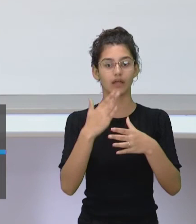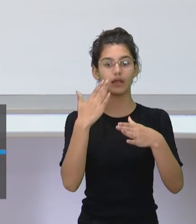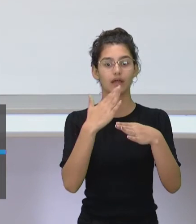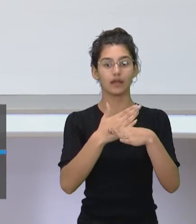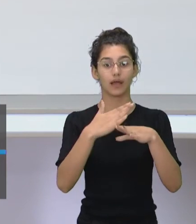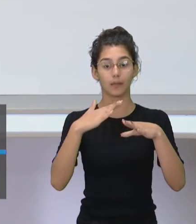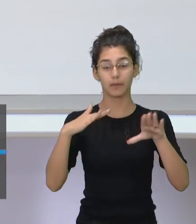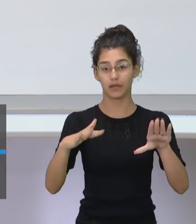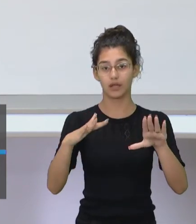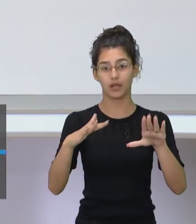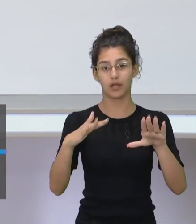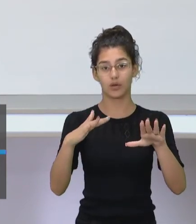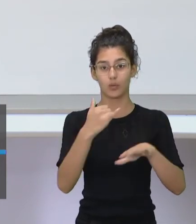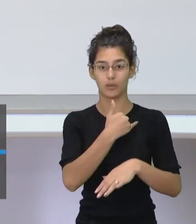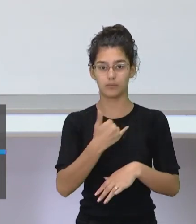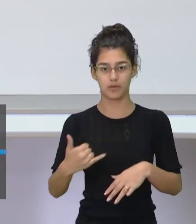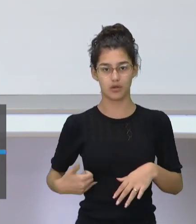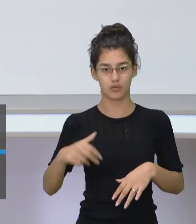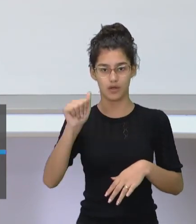Império Azteca.